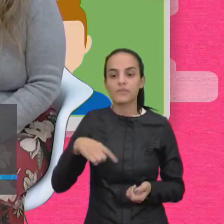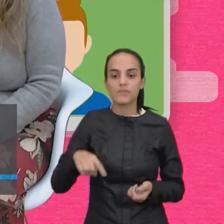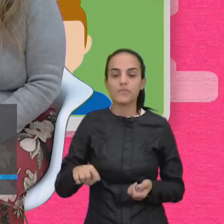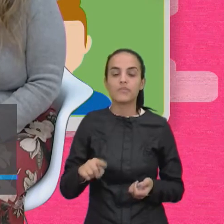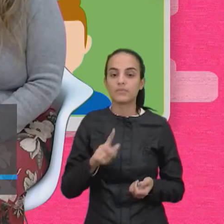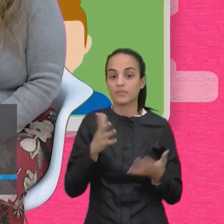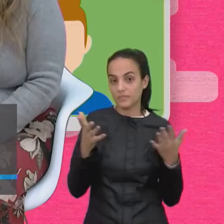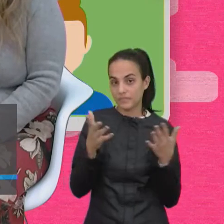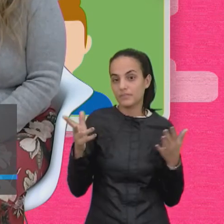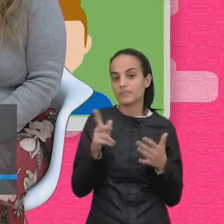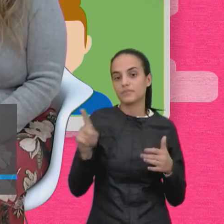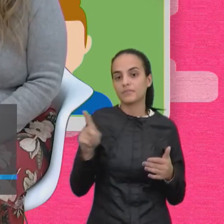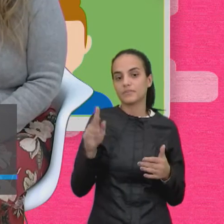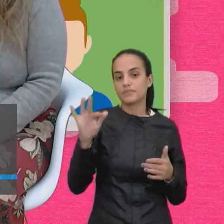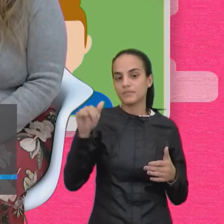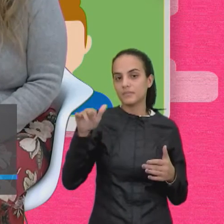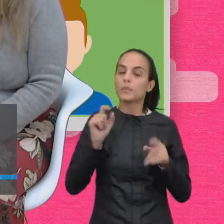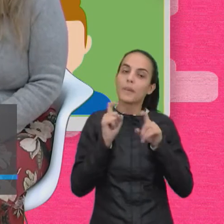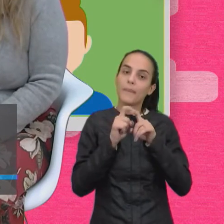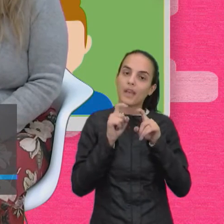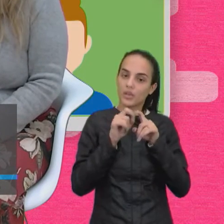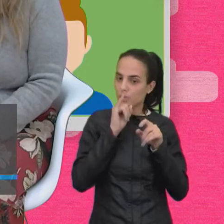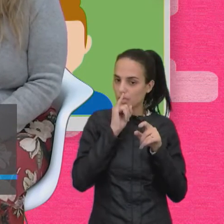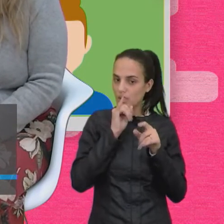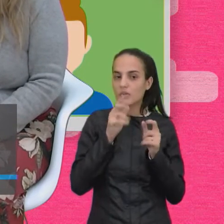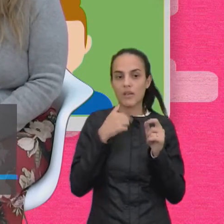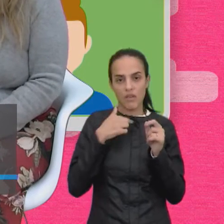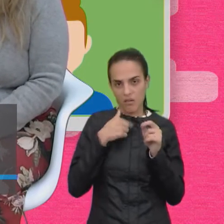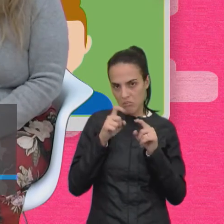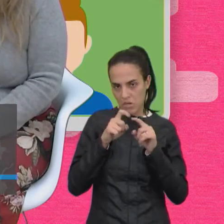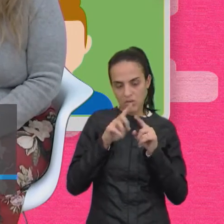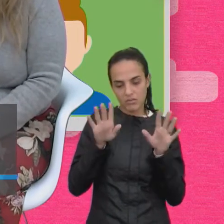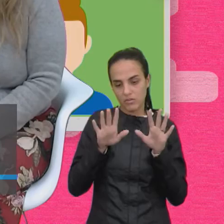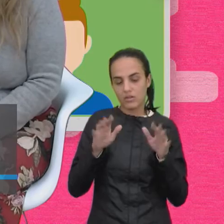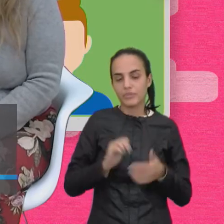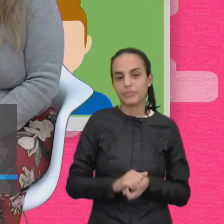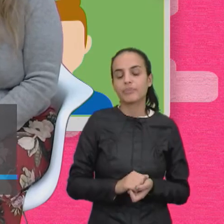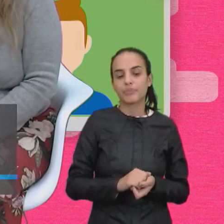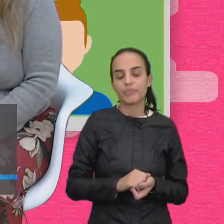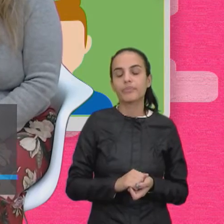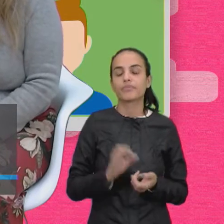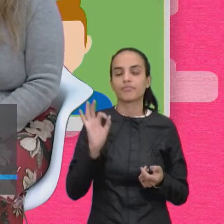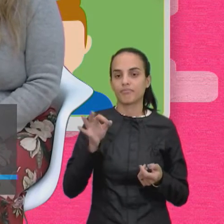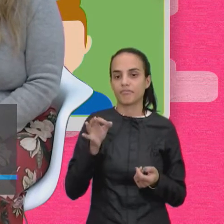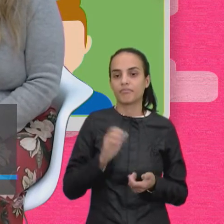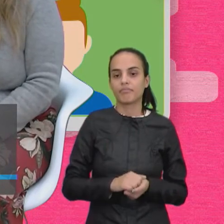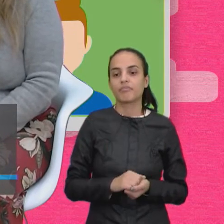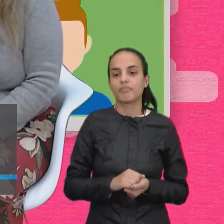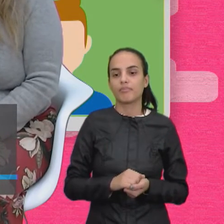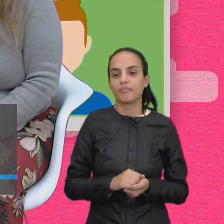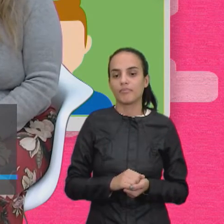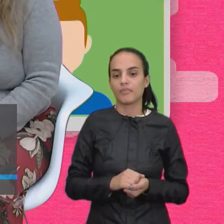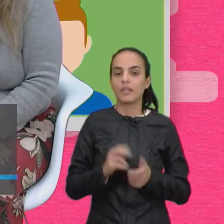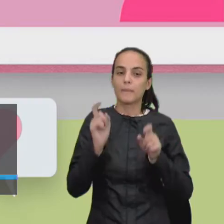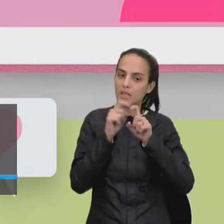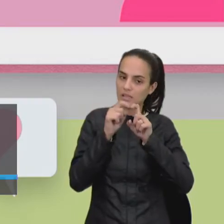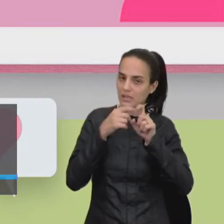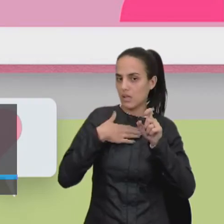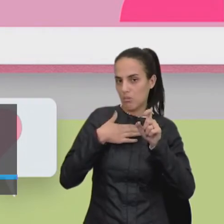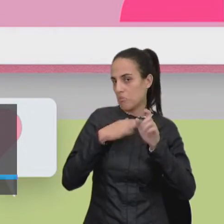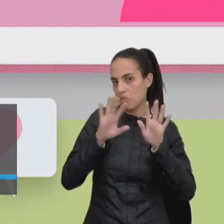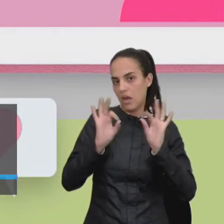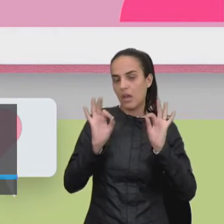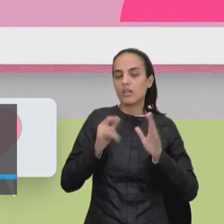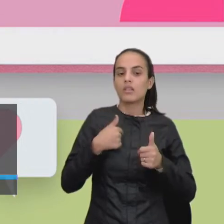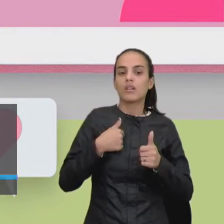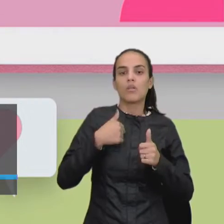Prof. Fernanda. Sobre medicina. E não sou médico. Bem diferente. Né? Medicina, eu não sou médico,